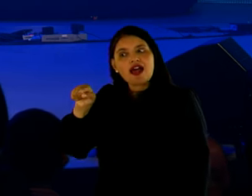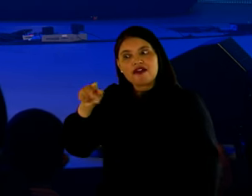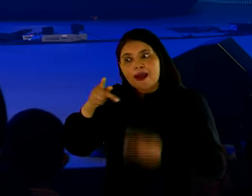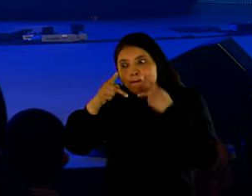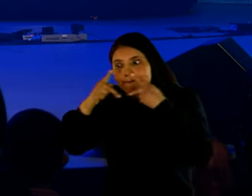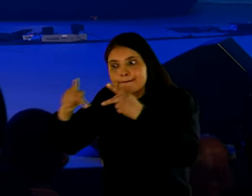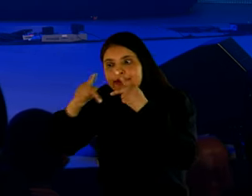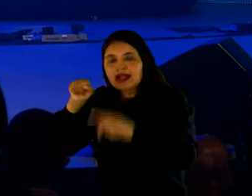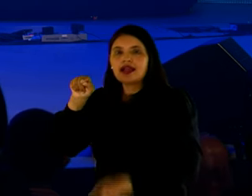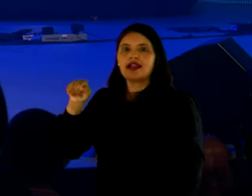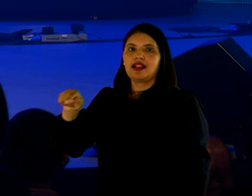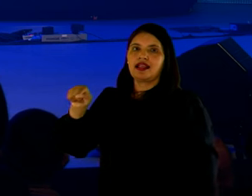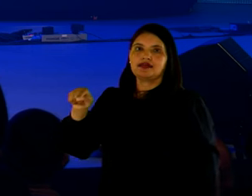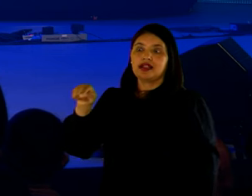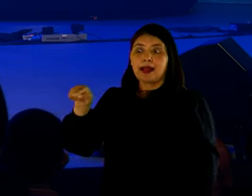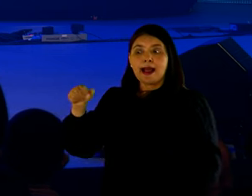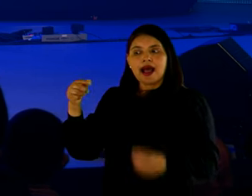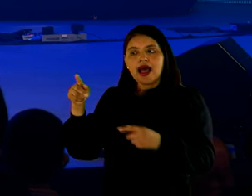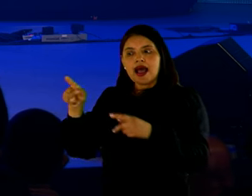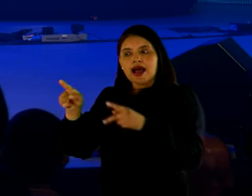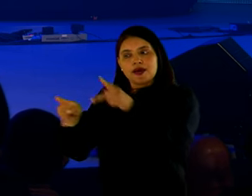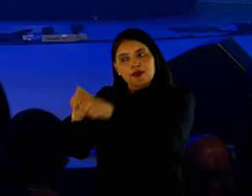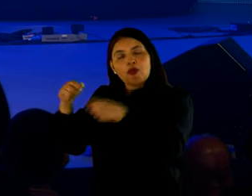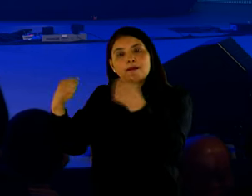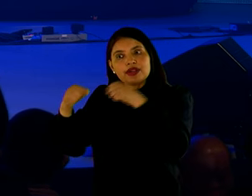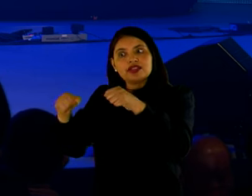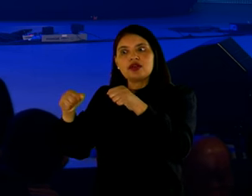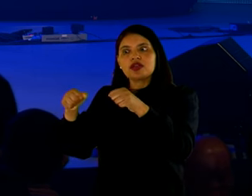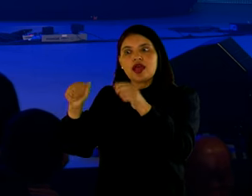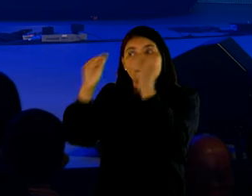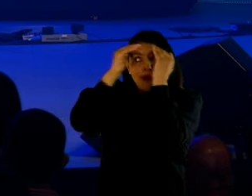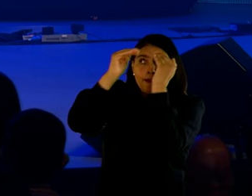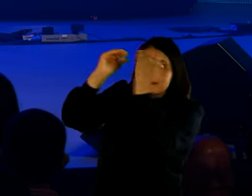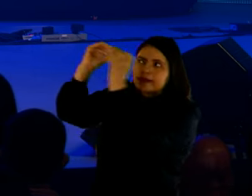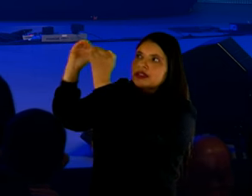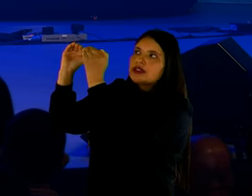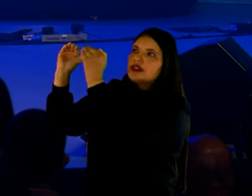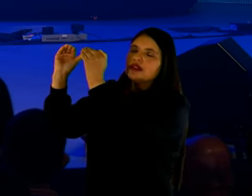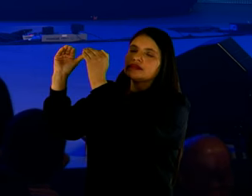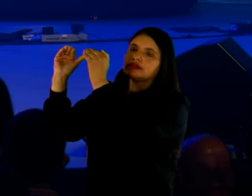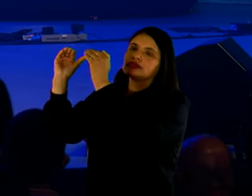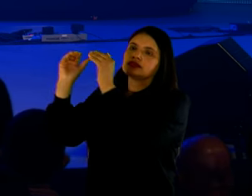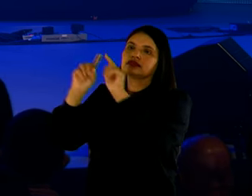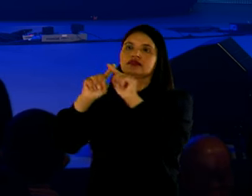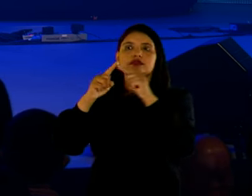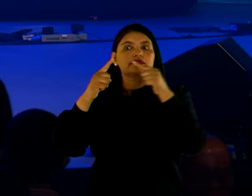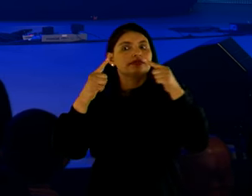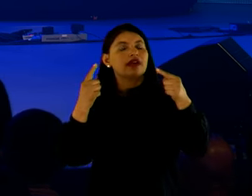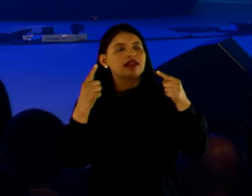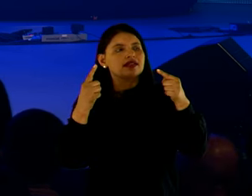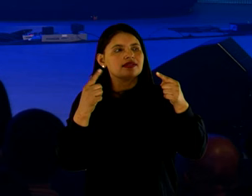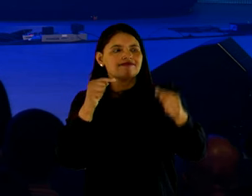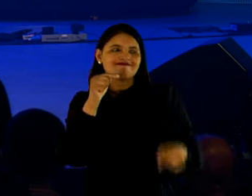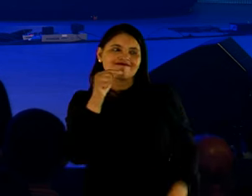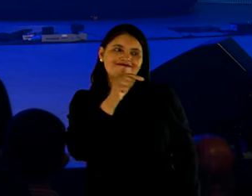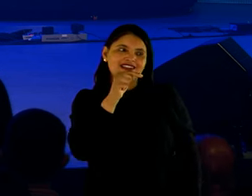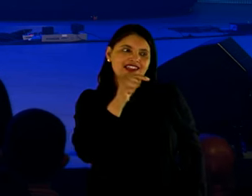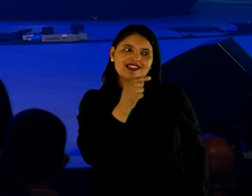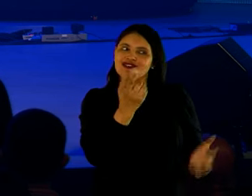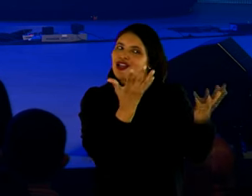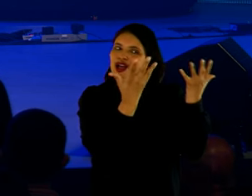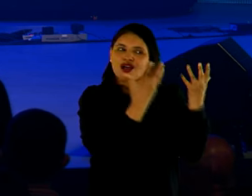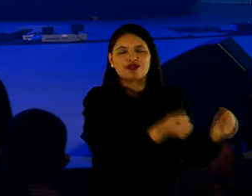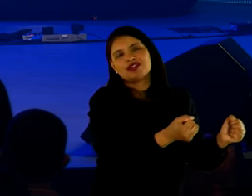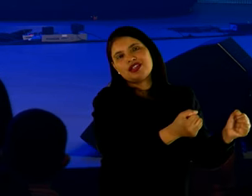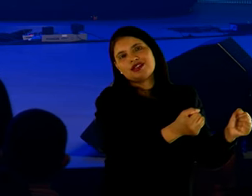sem distinção de raça. Ide pregar o evangelho de toda criatura. Quem crer e for batizado será salvo. Quem não